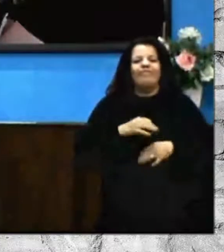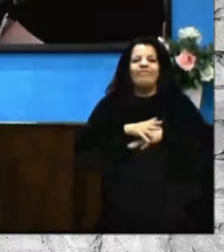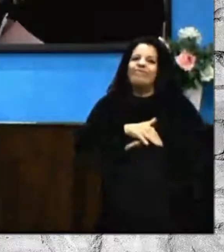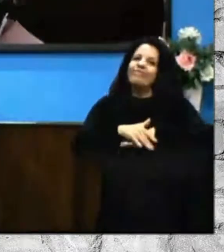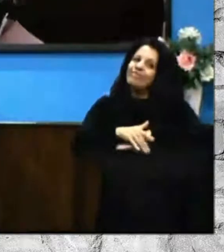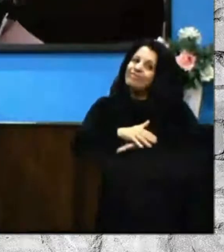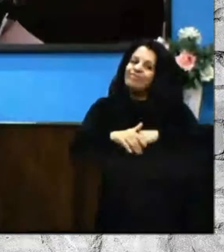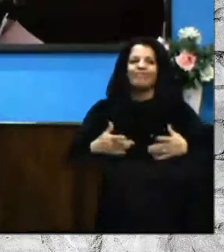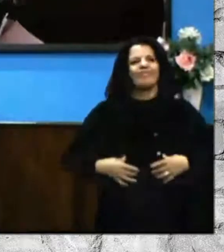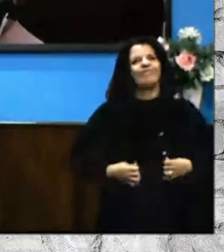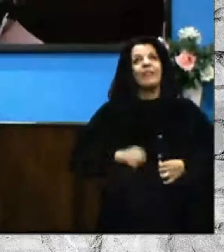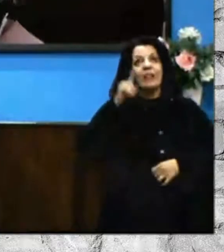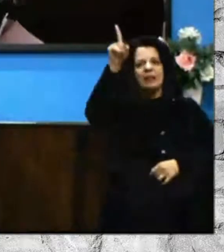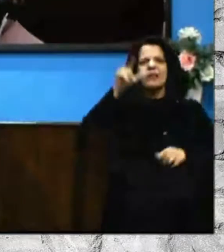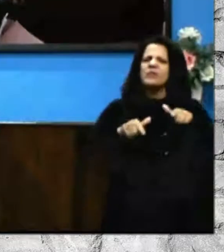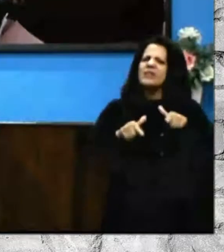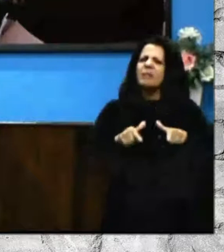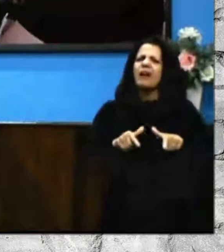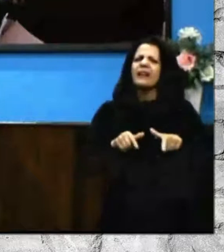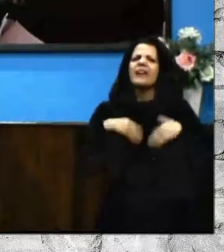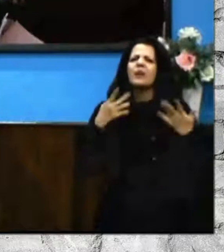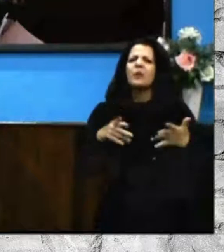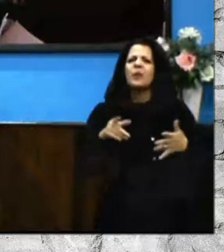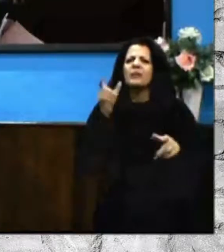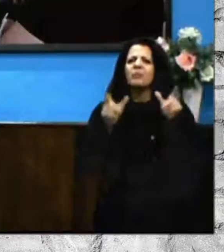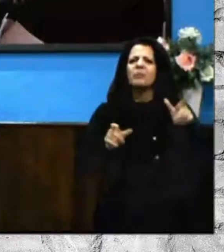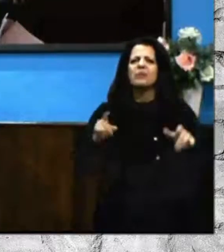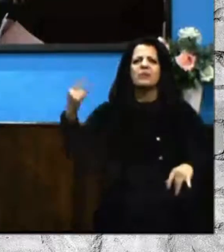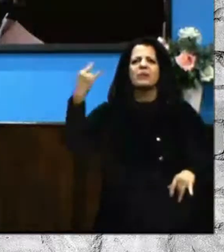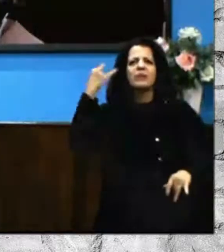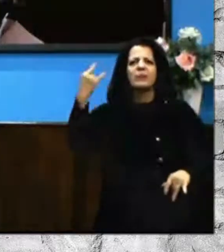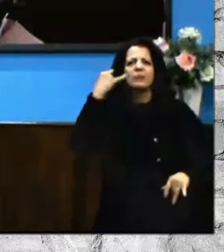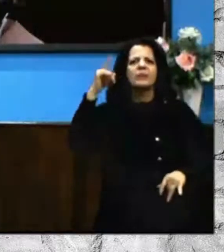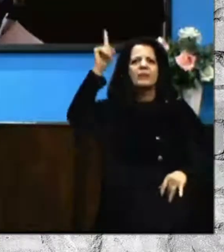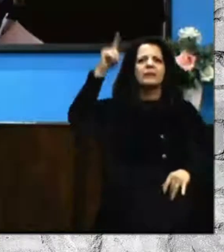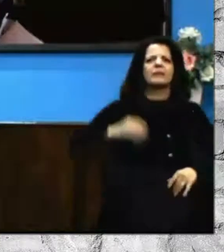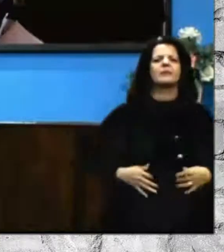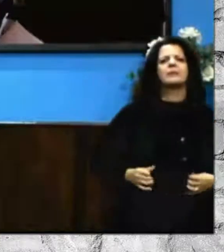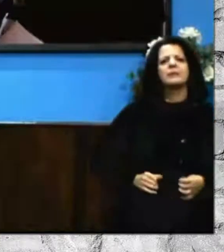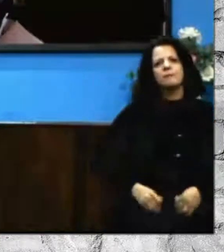há esse tipo de provocação, meus irmãos. Mas há muita gente tentando a Deus.